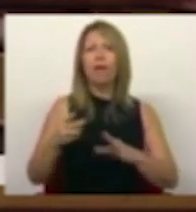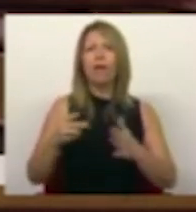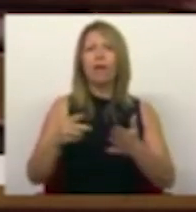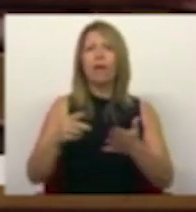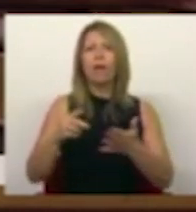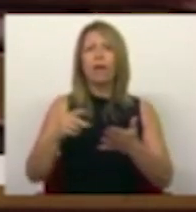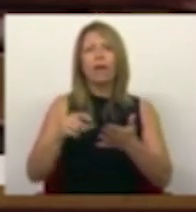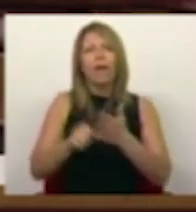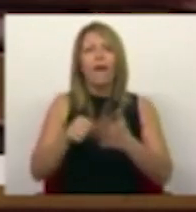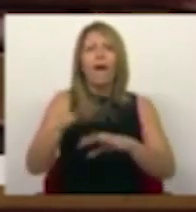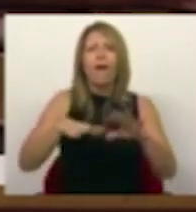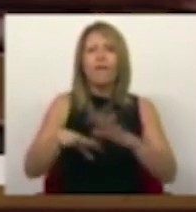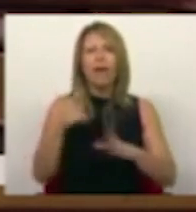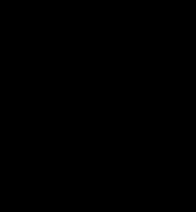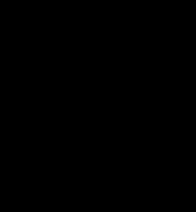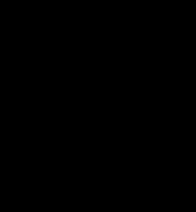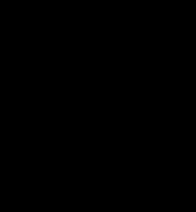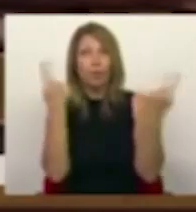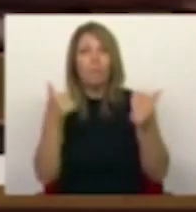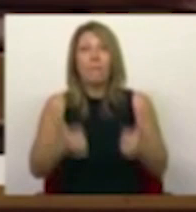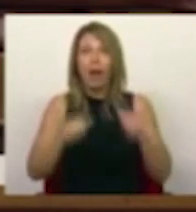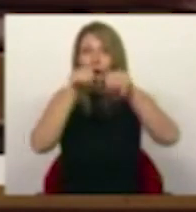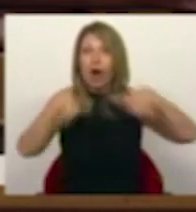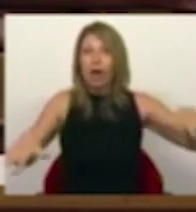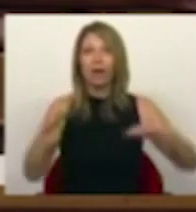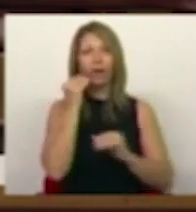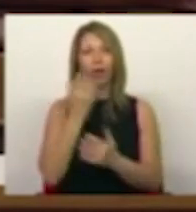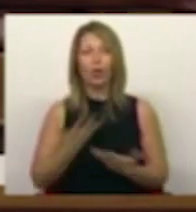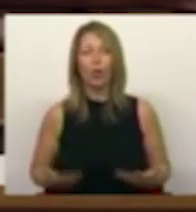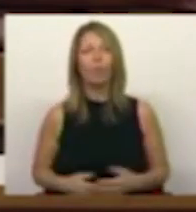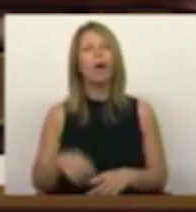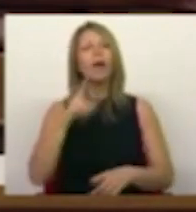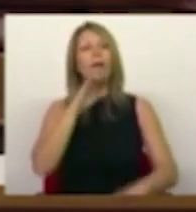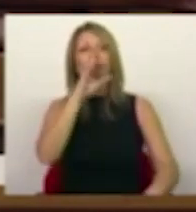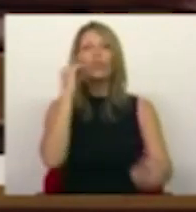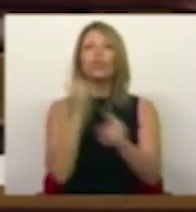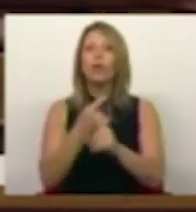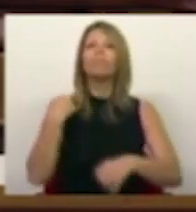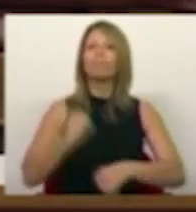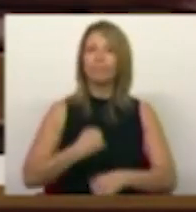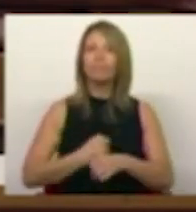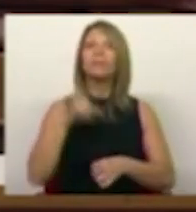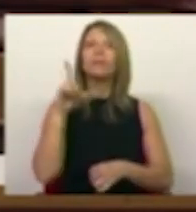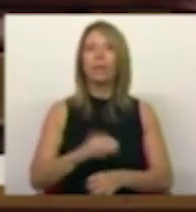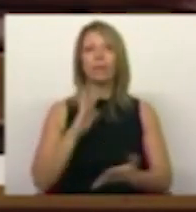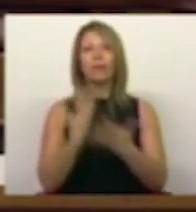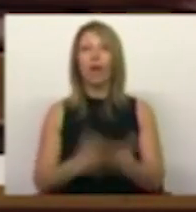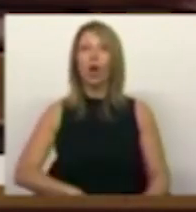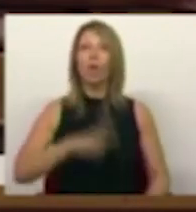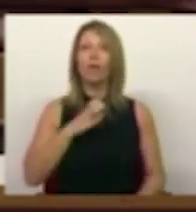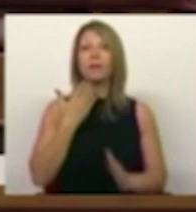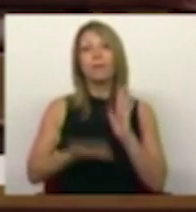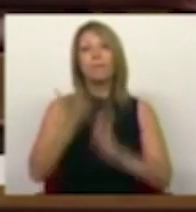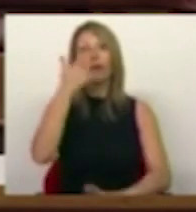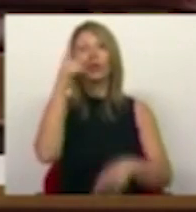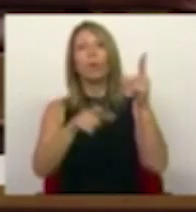serviços de um trabalho duplicado. Trabalharemos para aumentar a confiança dos cidadãos nas suas